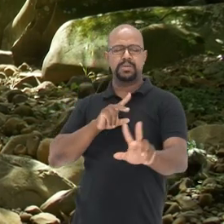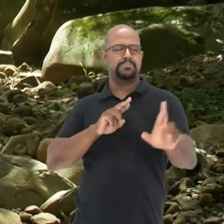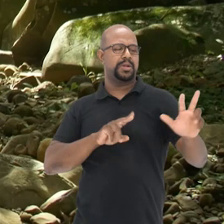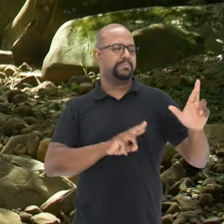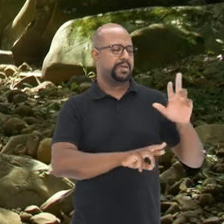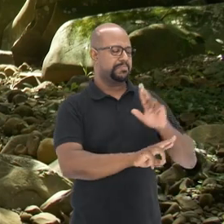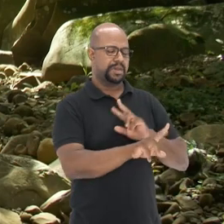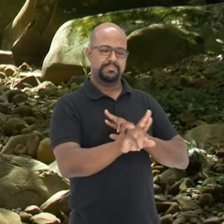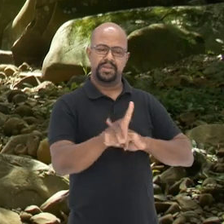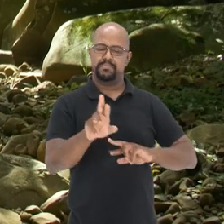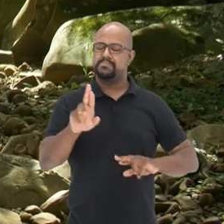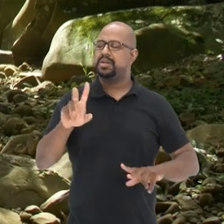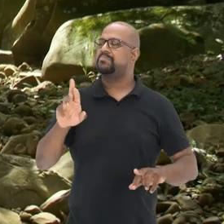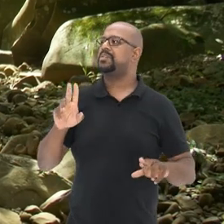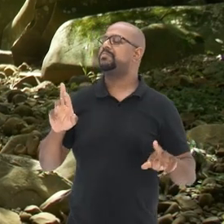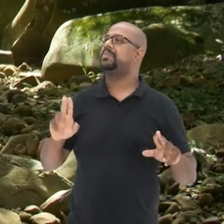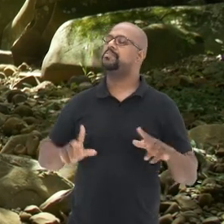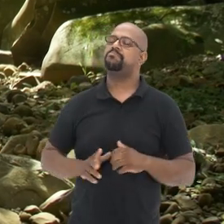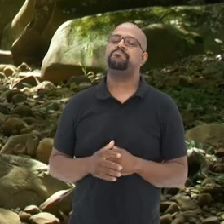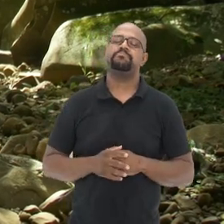bem distintos.